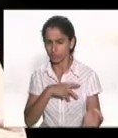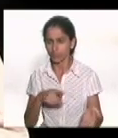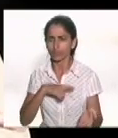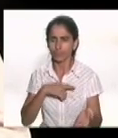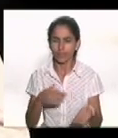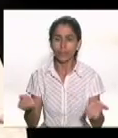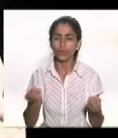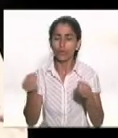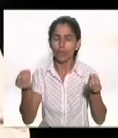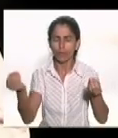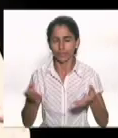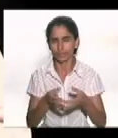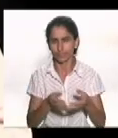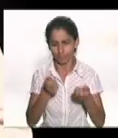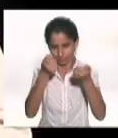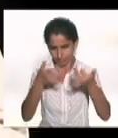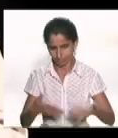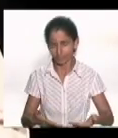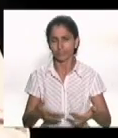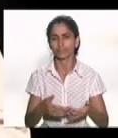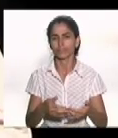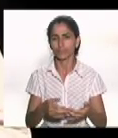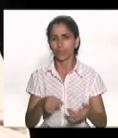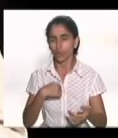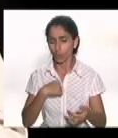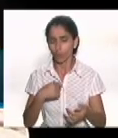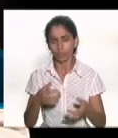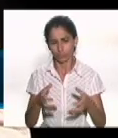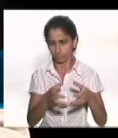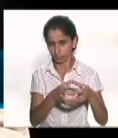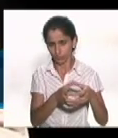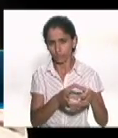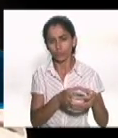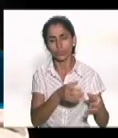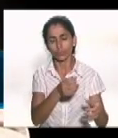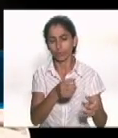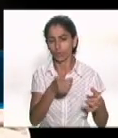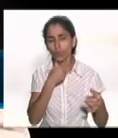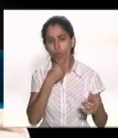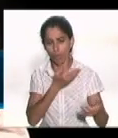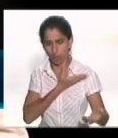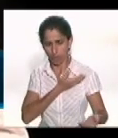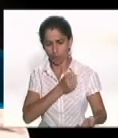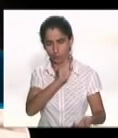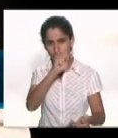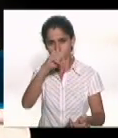esse momento aí? Conta pra gente. Eu andava com, fazia um show com o Wilson Simonal,